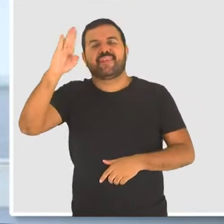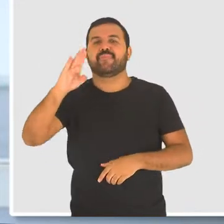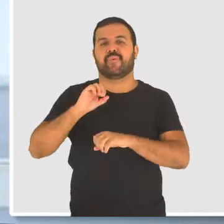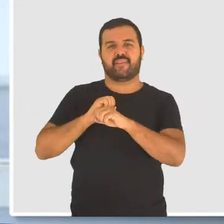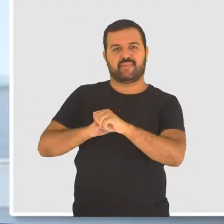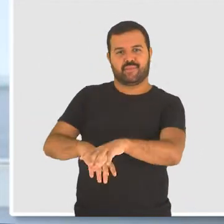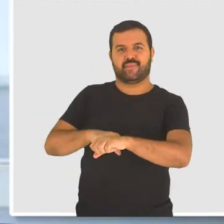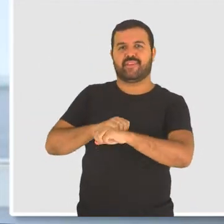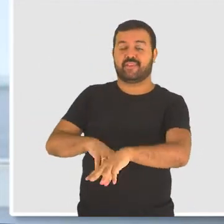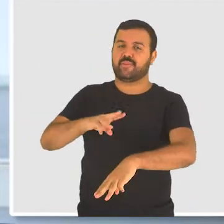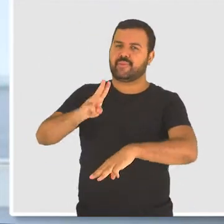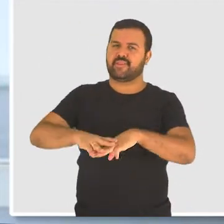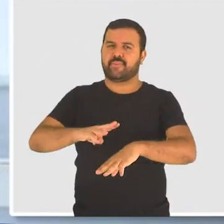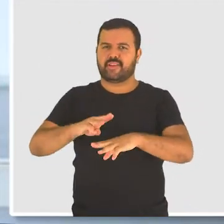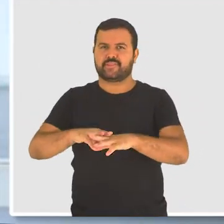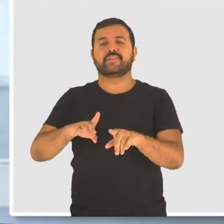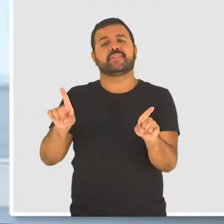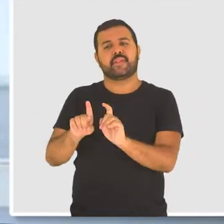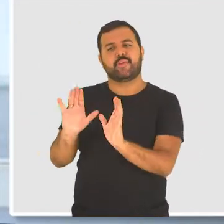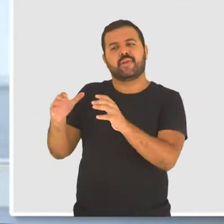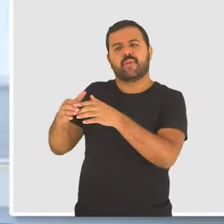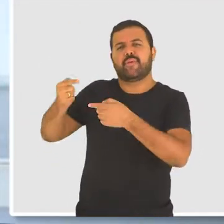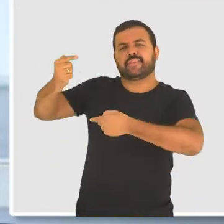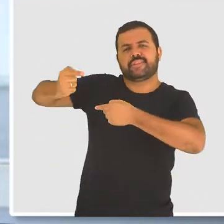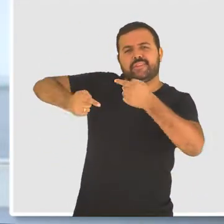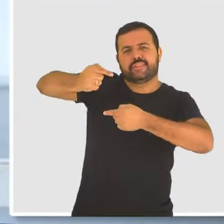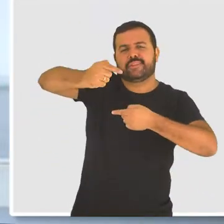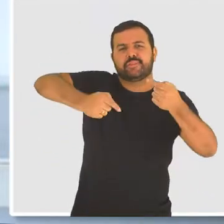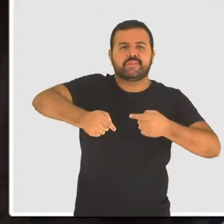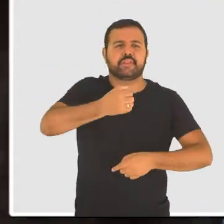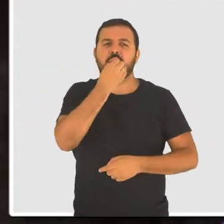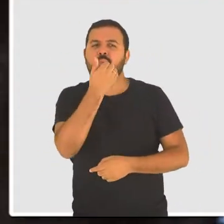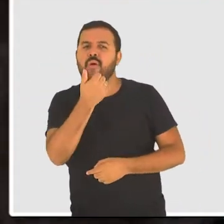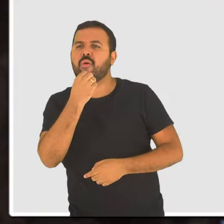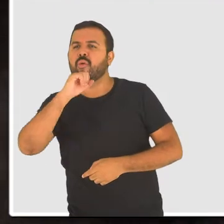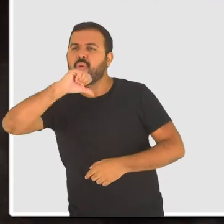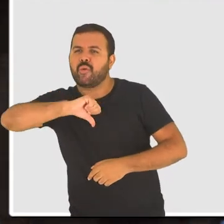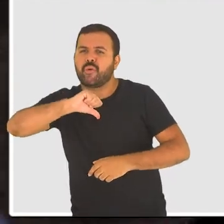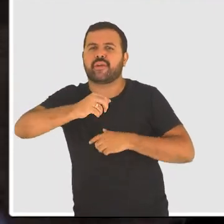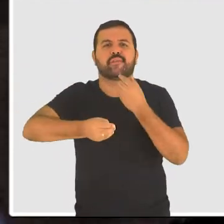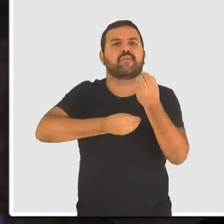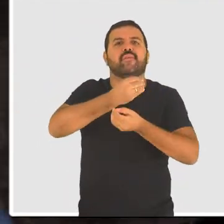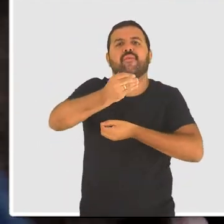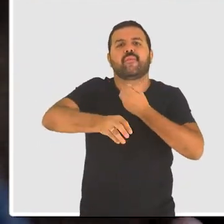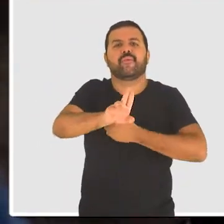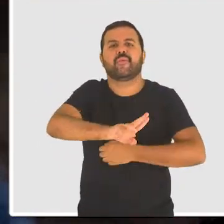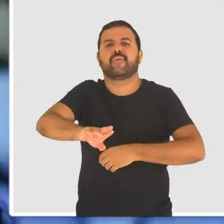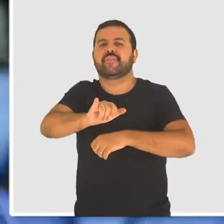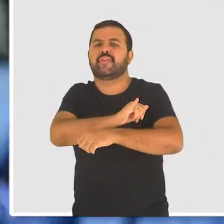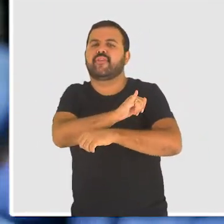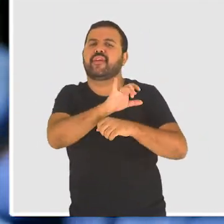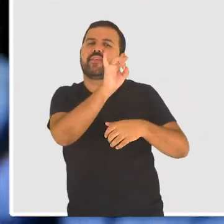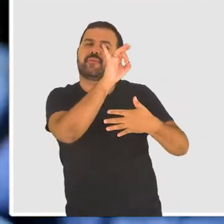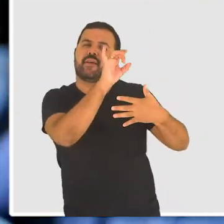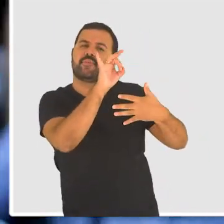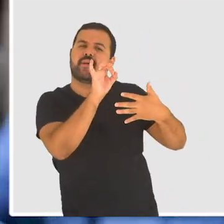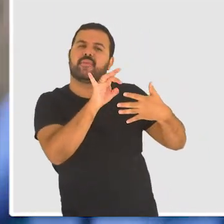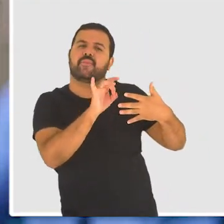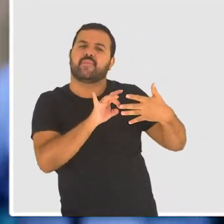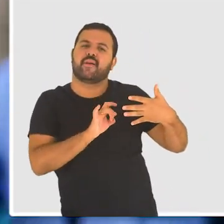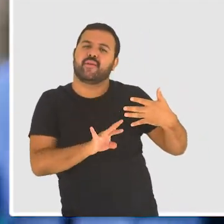discutimos essas vantagens de ter ou não ter determinada ação nas suas aulas, nos seus